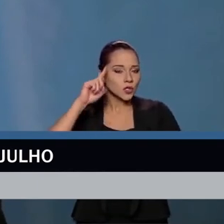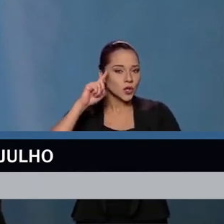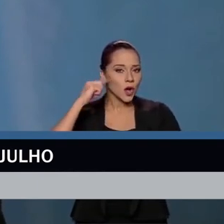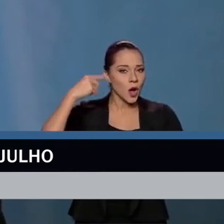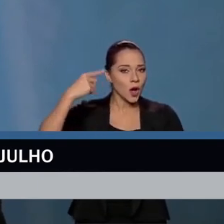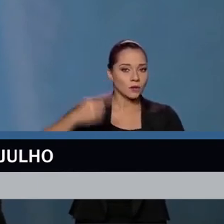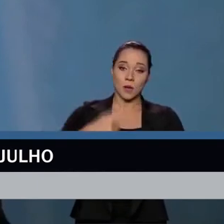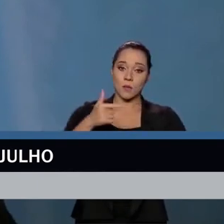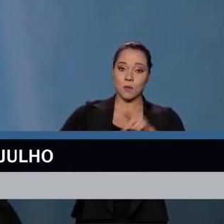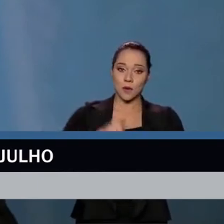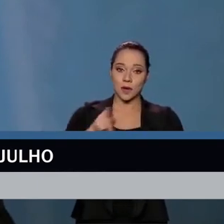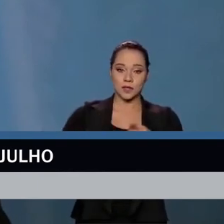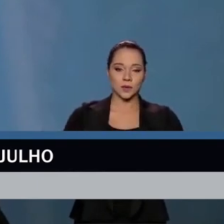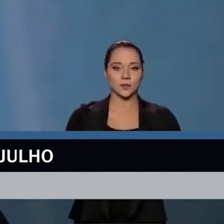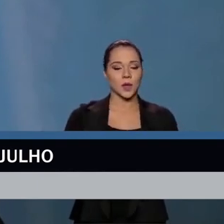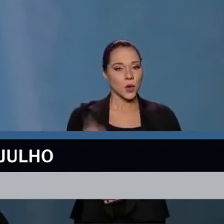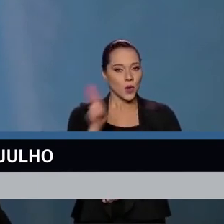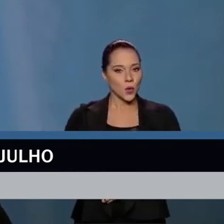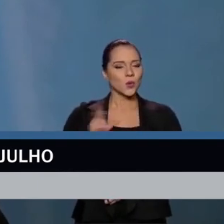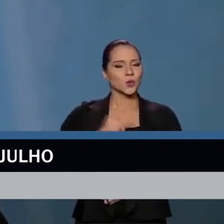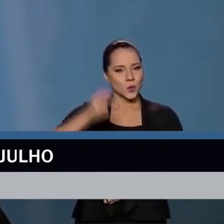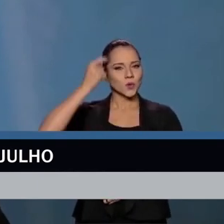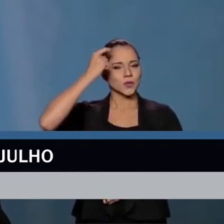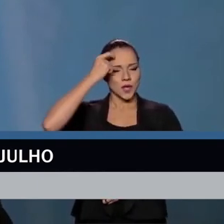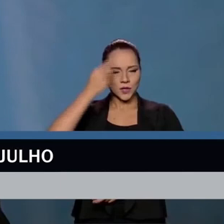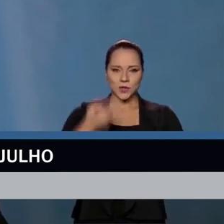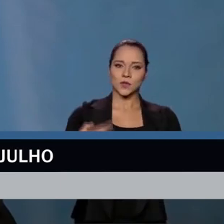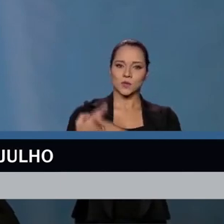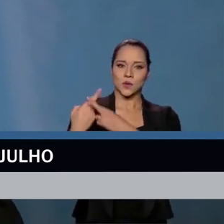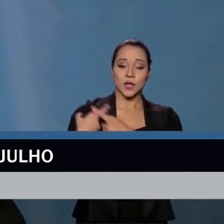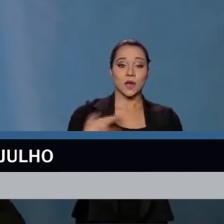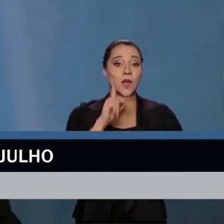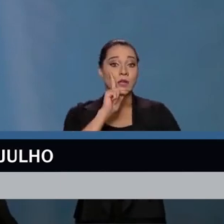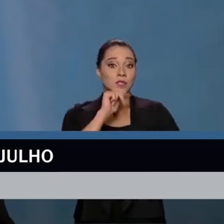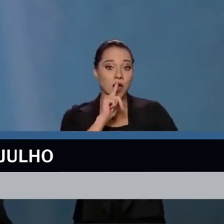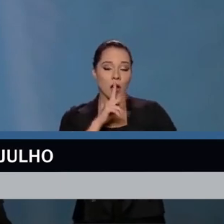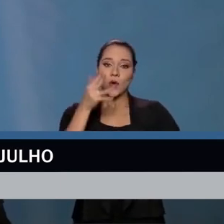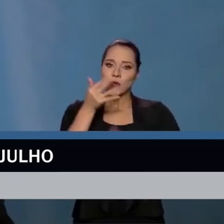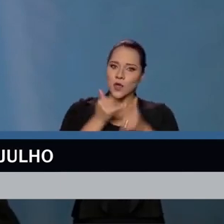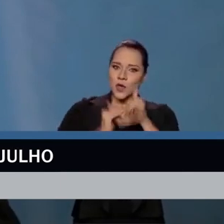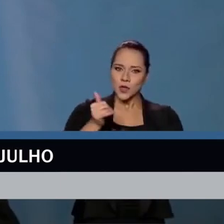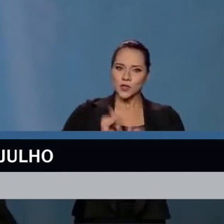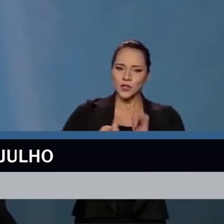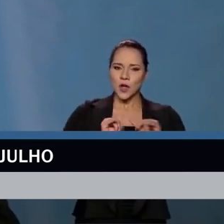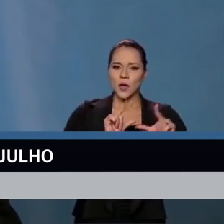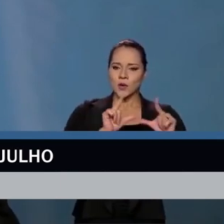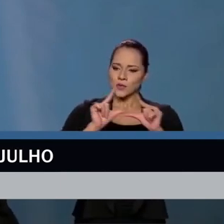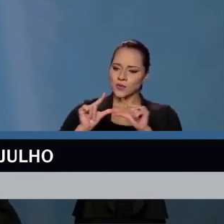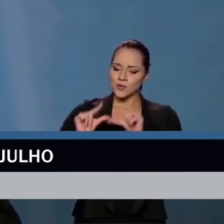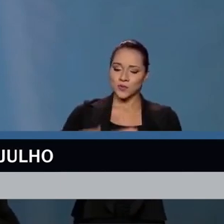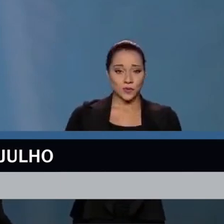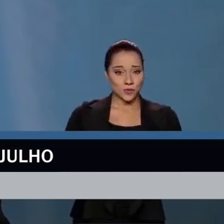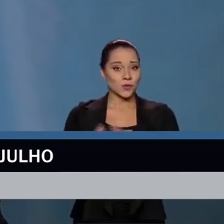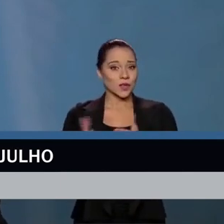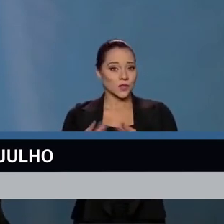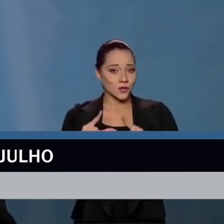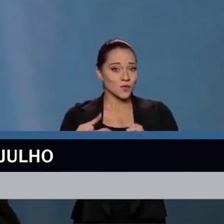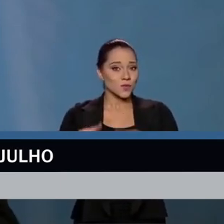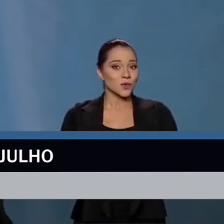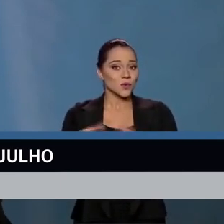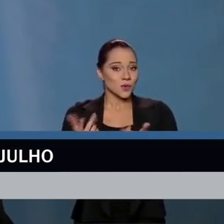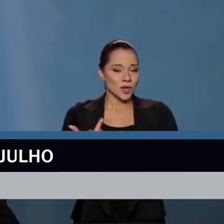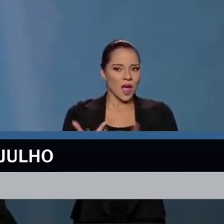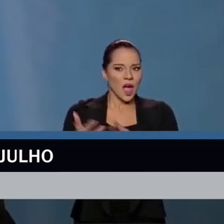população. O uso consciente e responsável de energia reduzirá consideravelmente